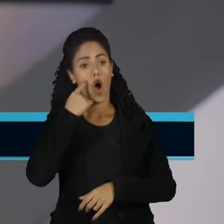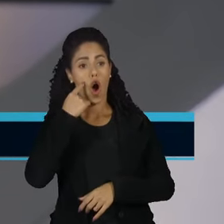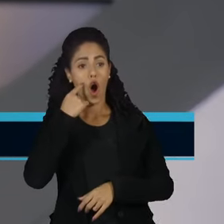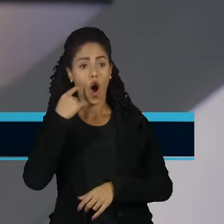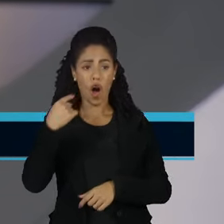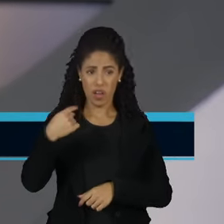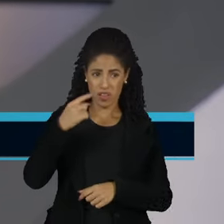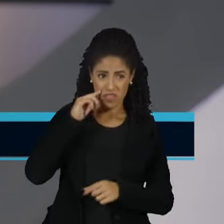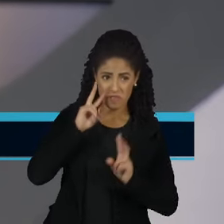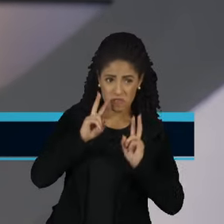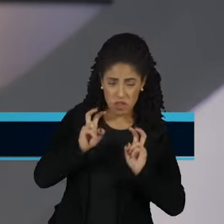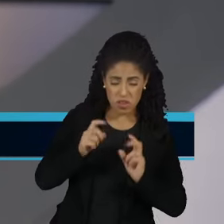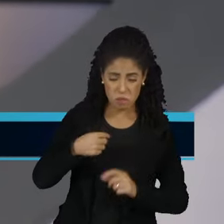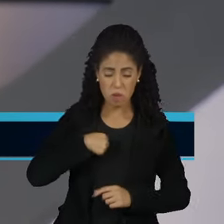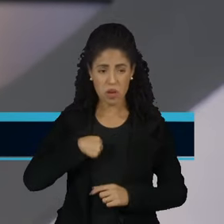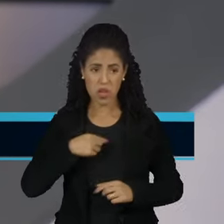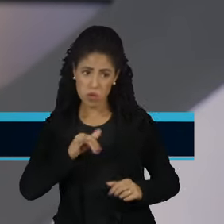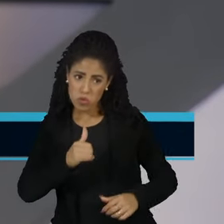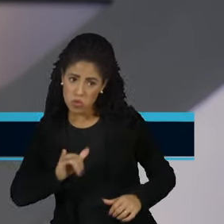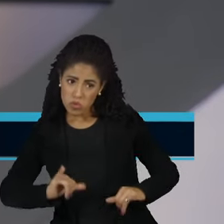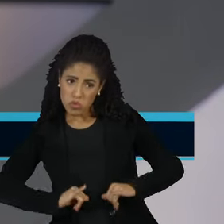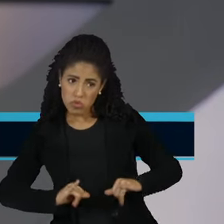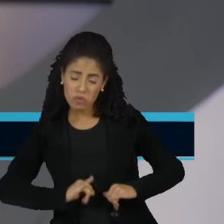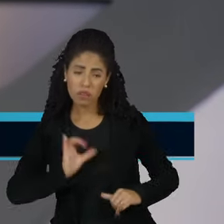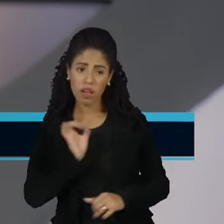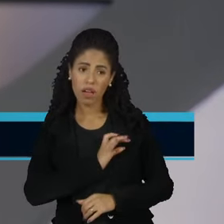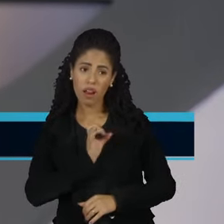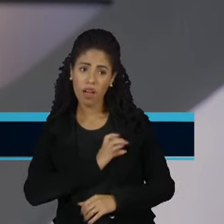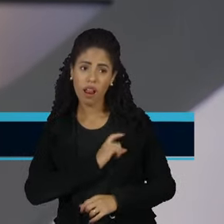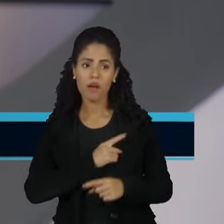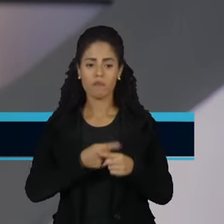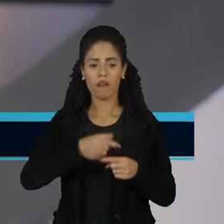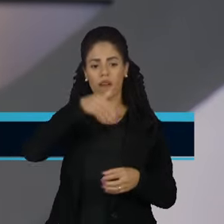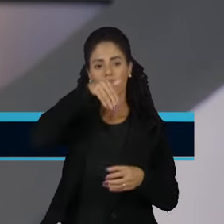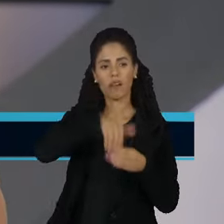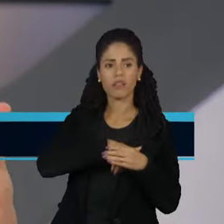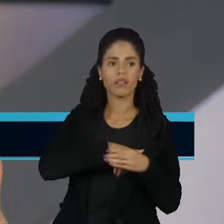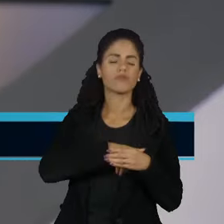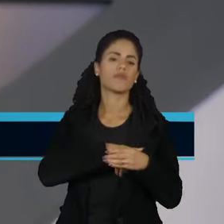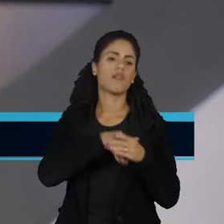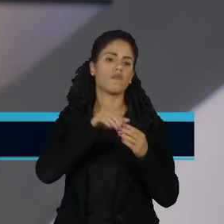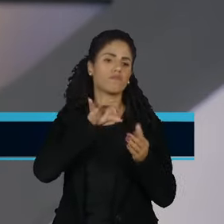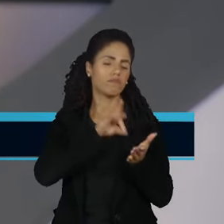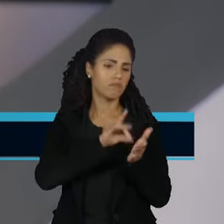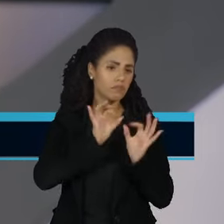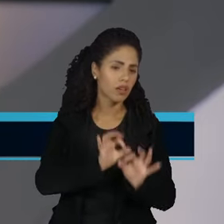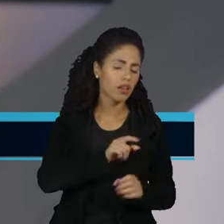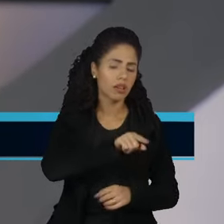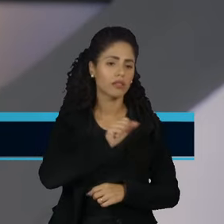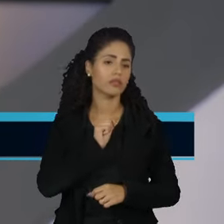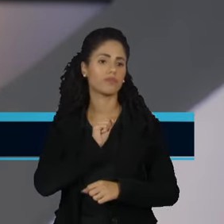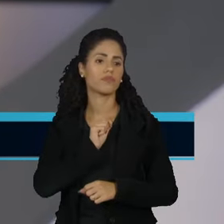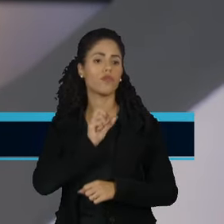e republicanos, aqueles que acreditam que a eleição não foi legítima,